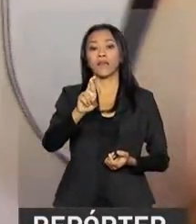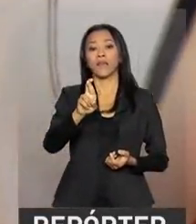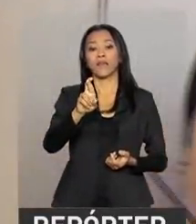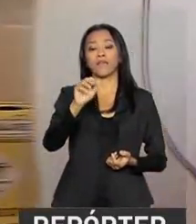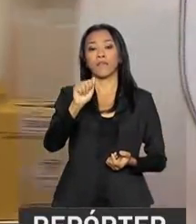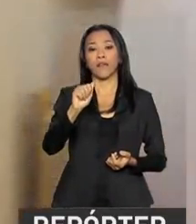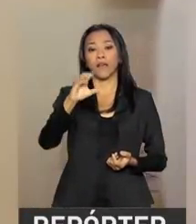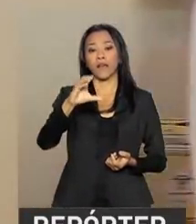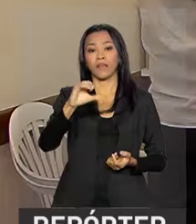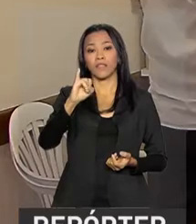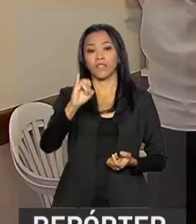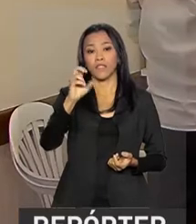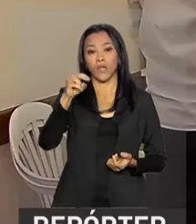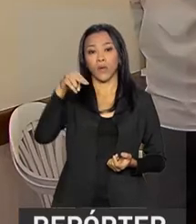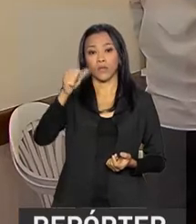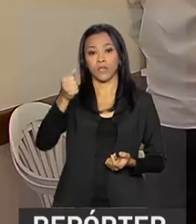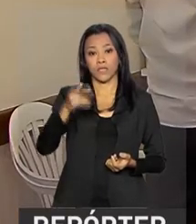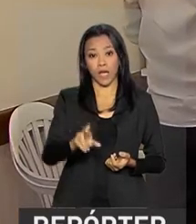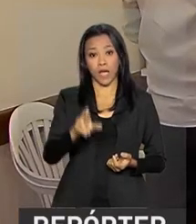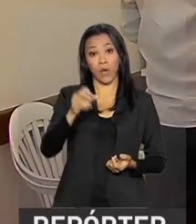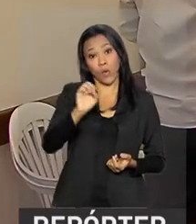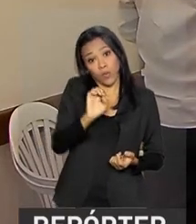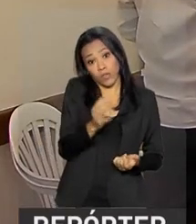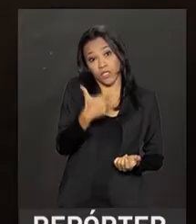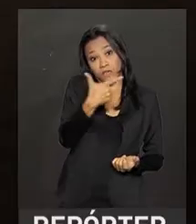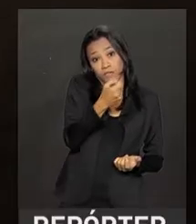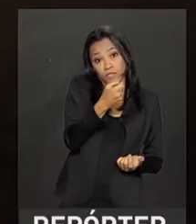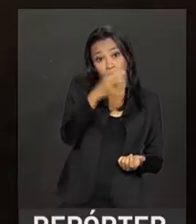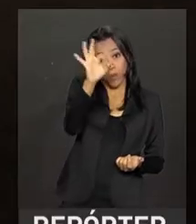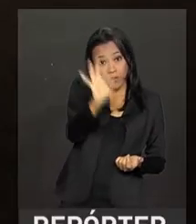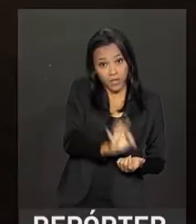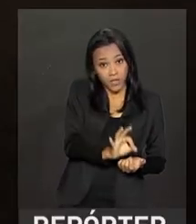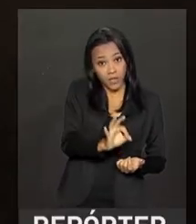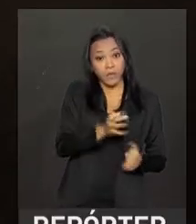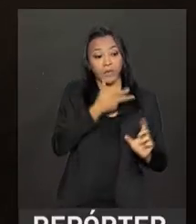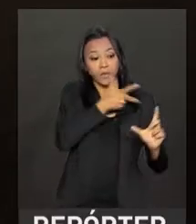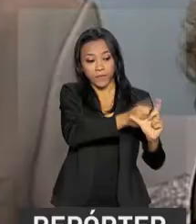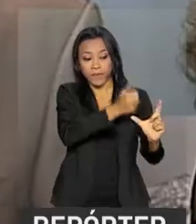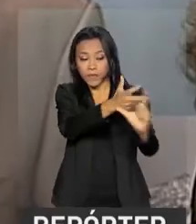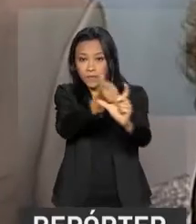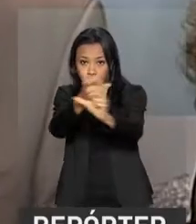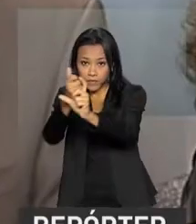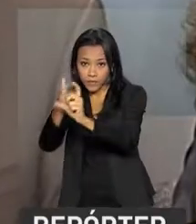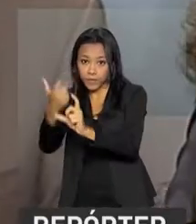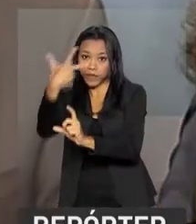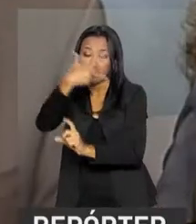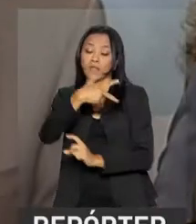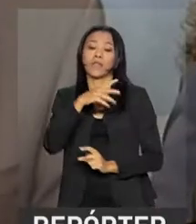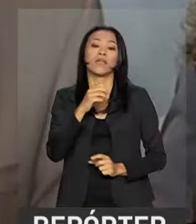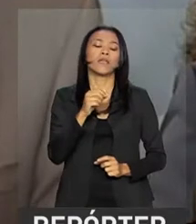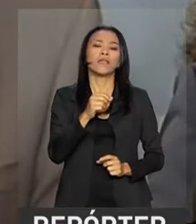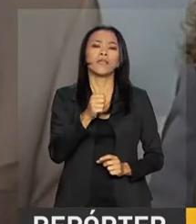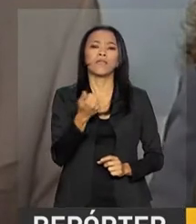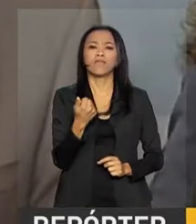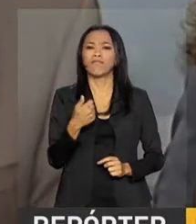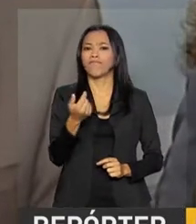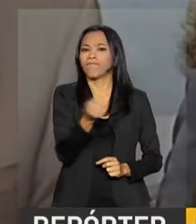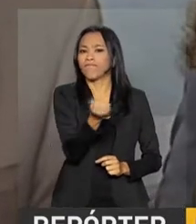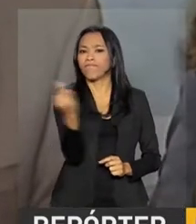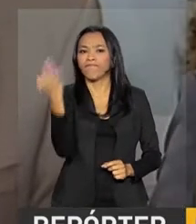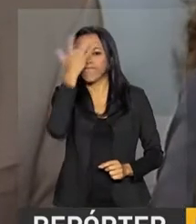vai aplicar 20% da dose padrão em 15 milhões de pessoas é uma medida que visa dar cobertura